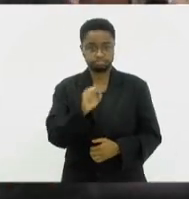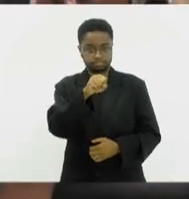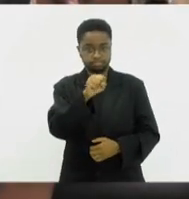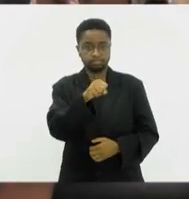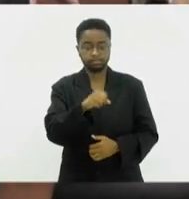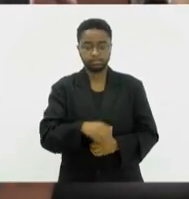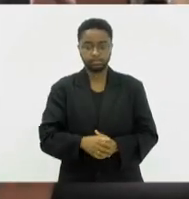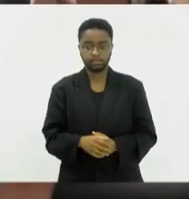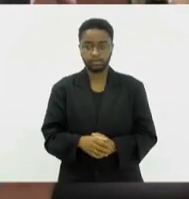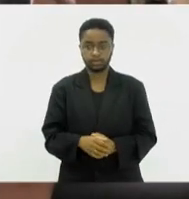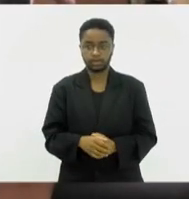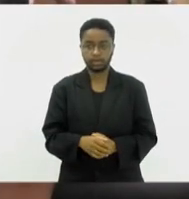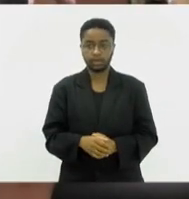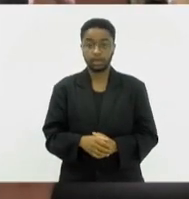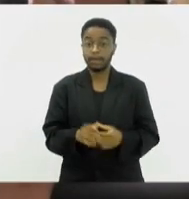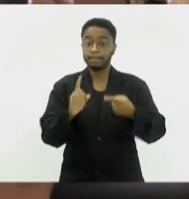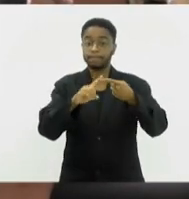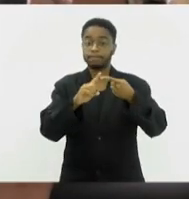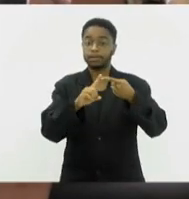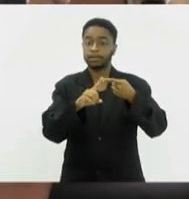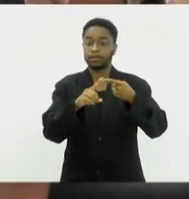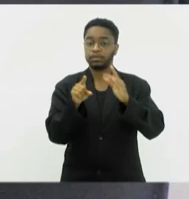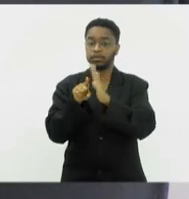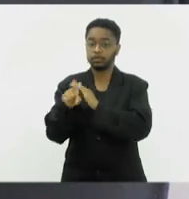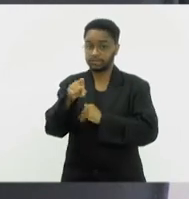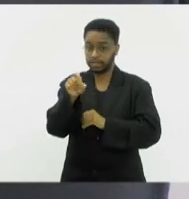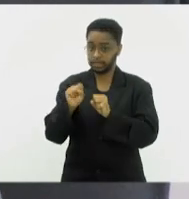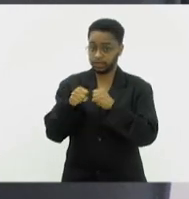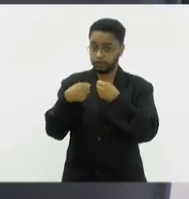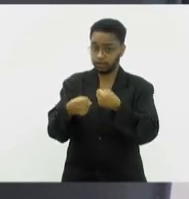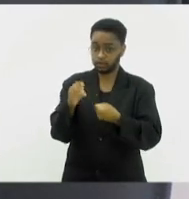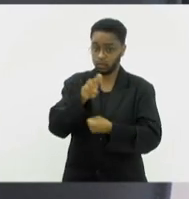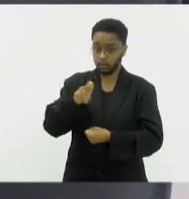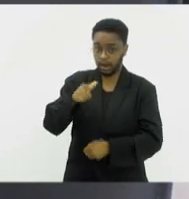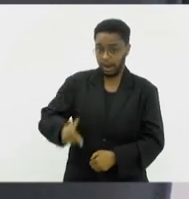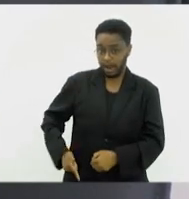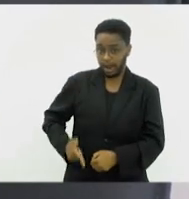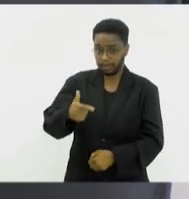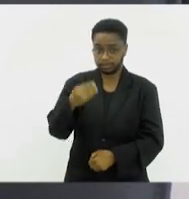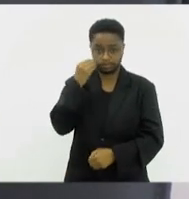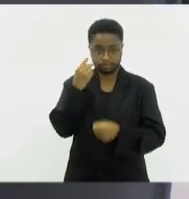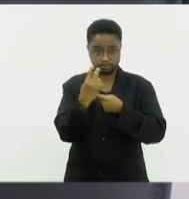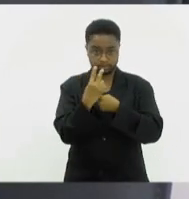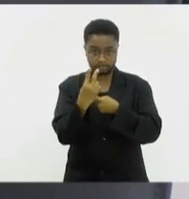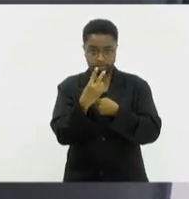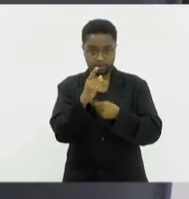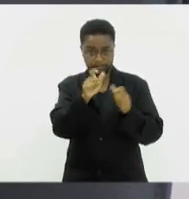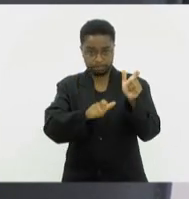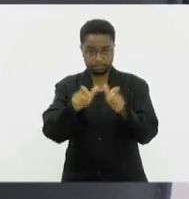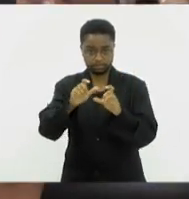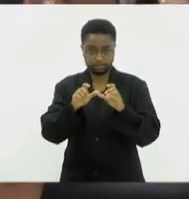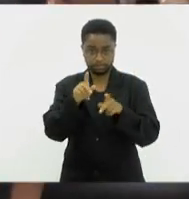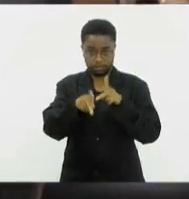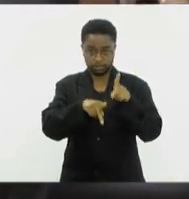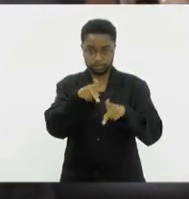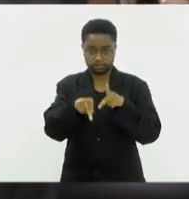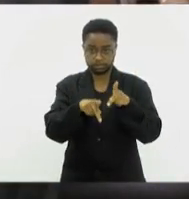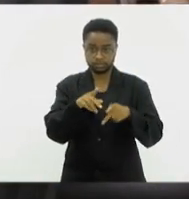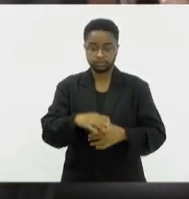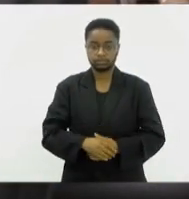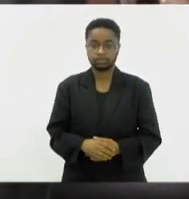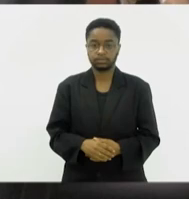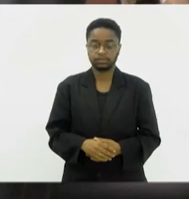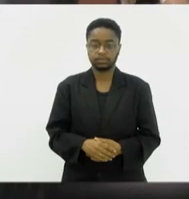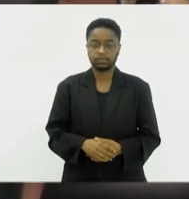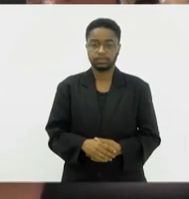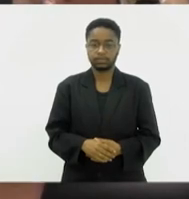Não, é uma primeira pergunta. O senhor defende o uso de arma de fogo para autodefesa pelo cidadão comum? Para cada pessoa, né,